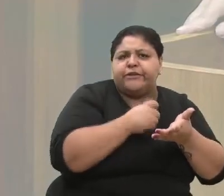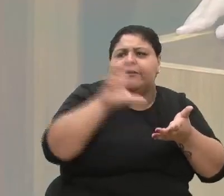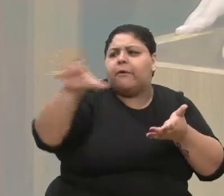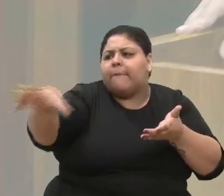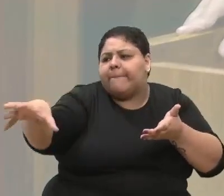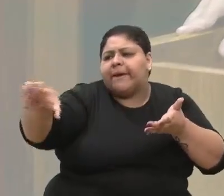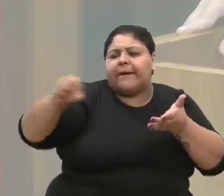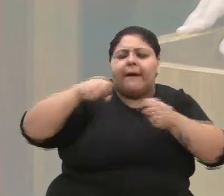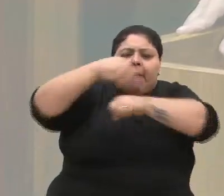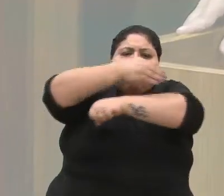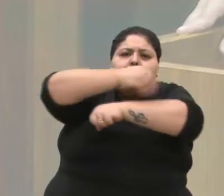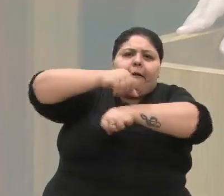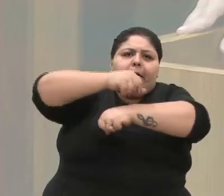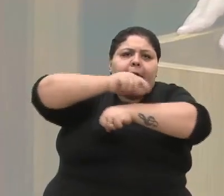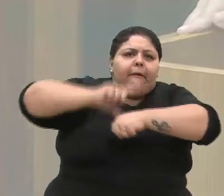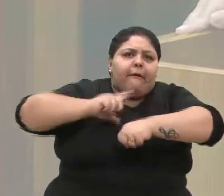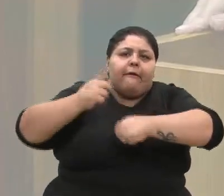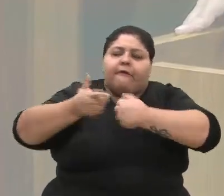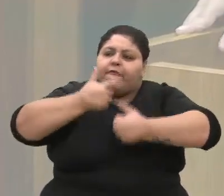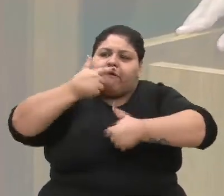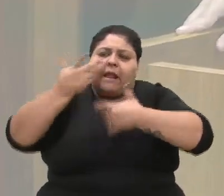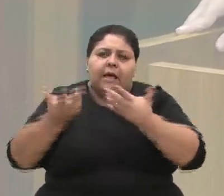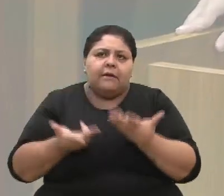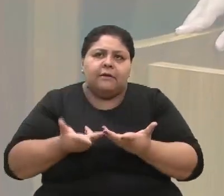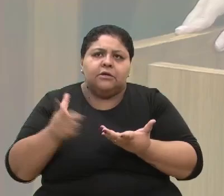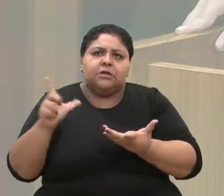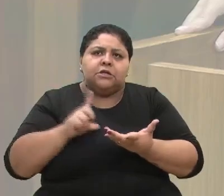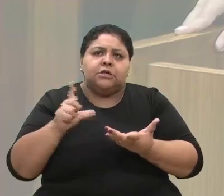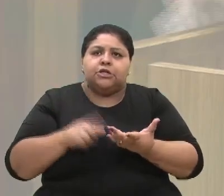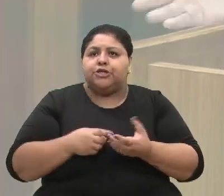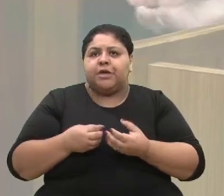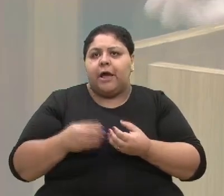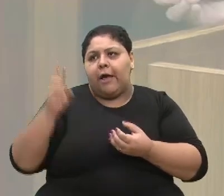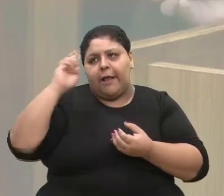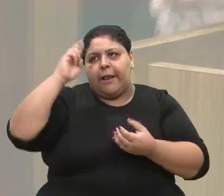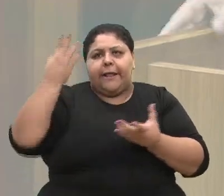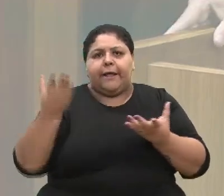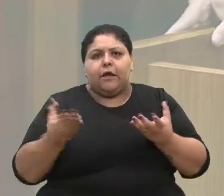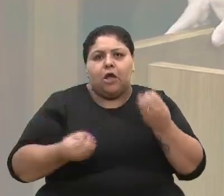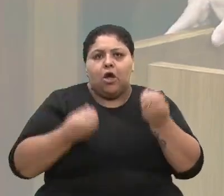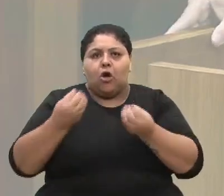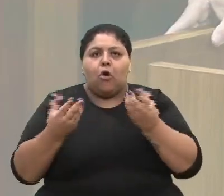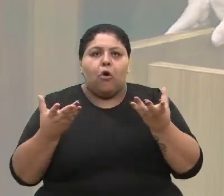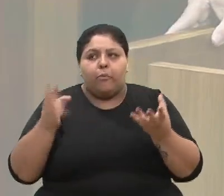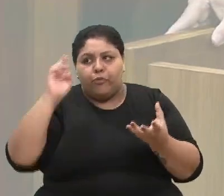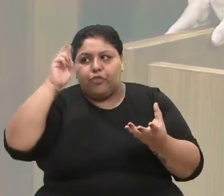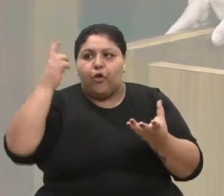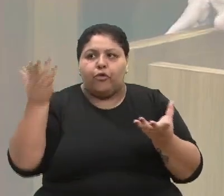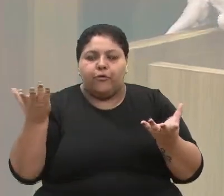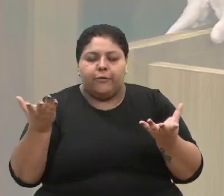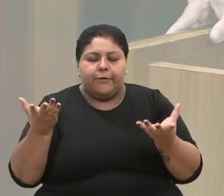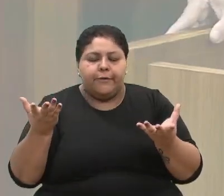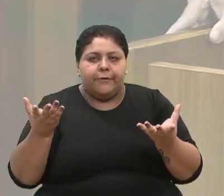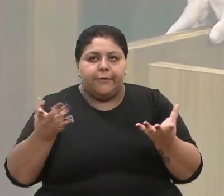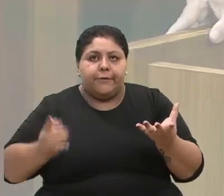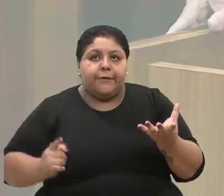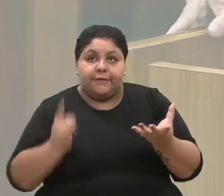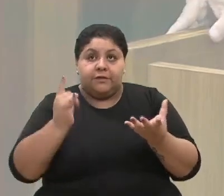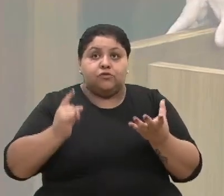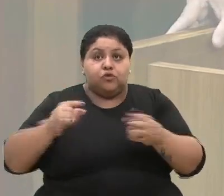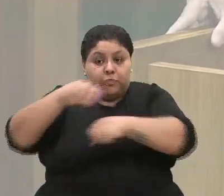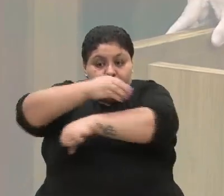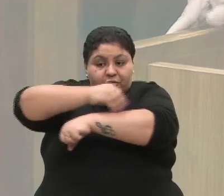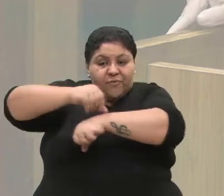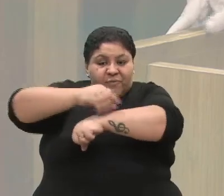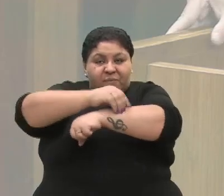aquele fresado, porque alguém tinha dito que já tinha dono, né? Como é que vai ter dono? Porque esse último fresado